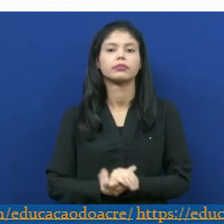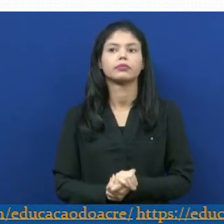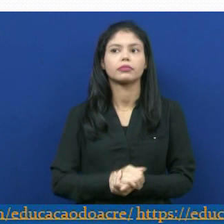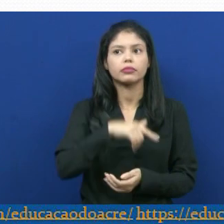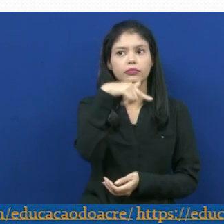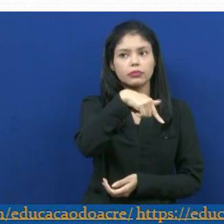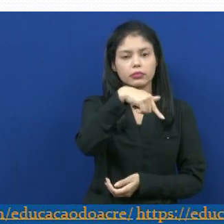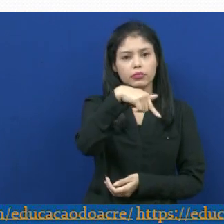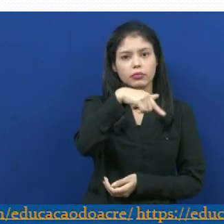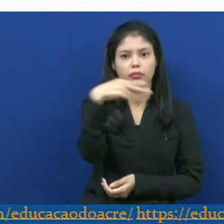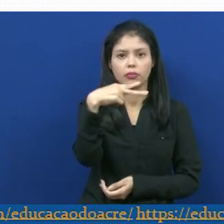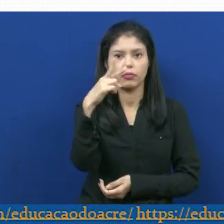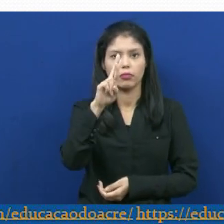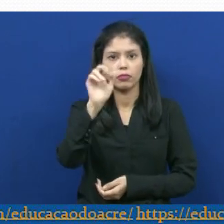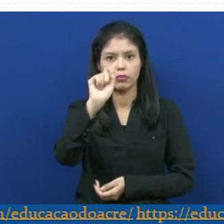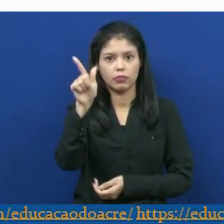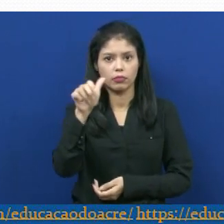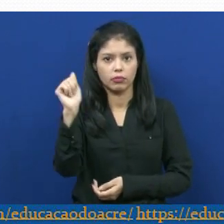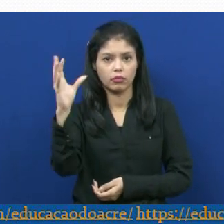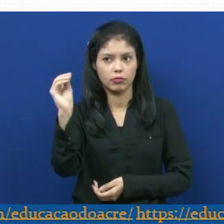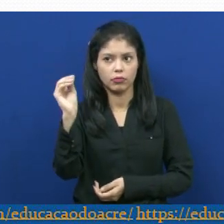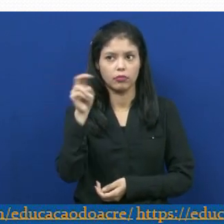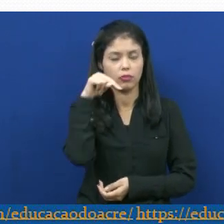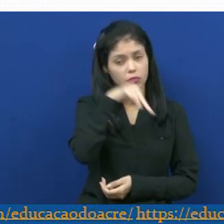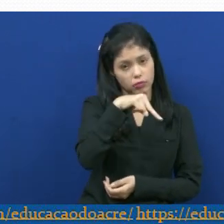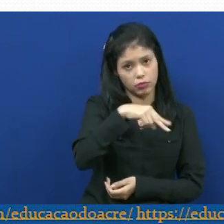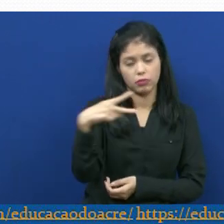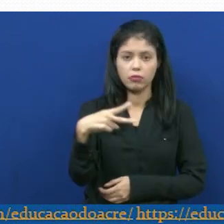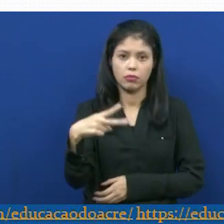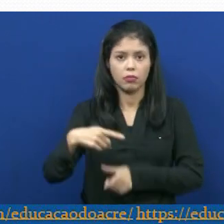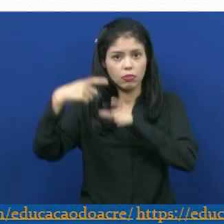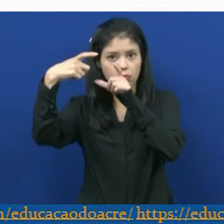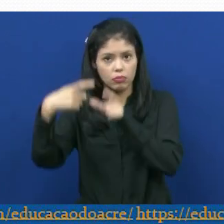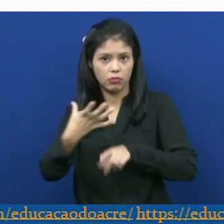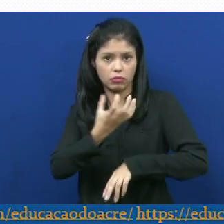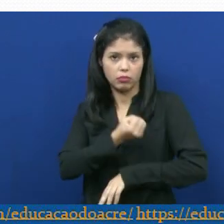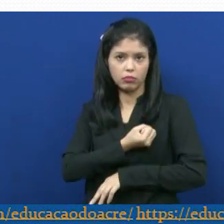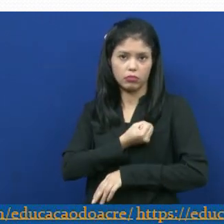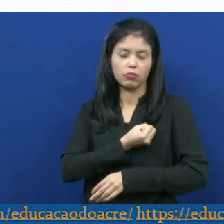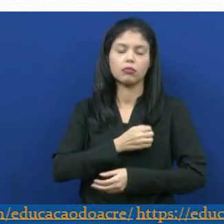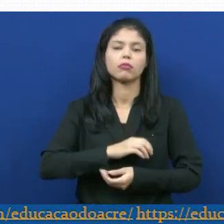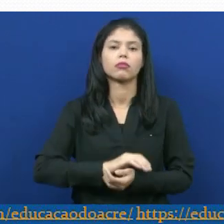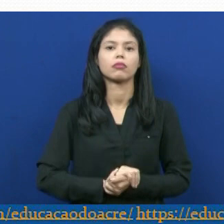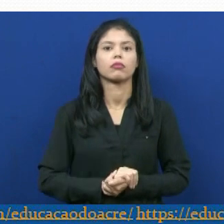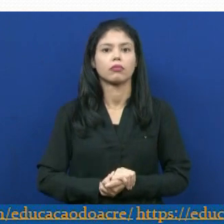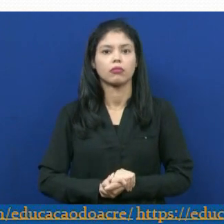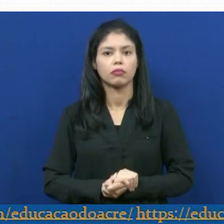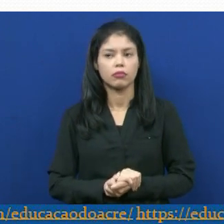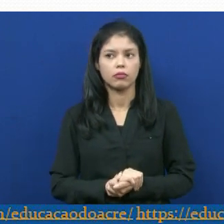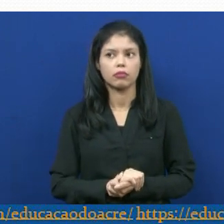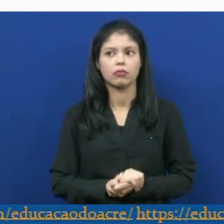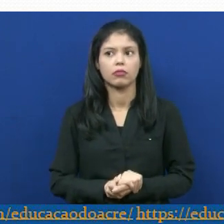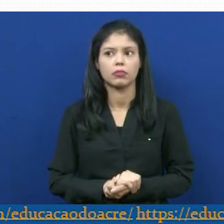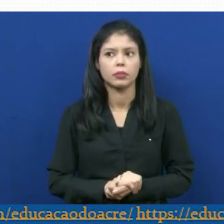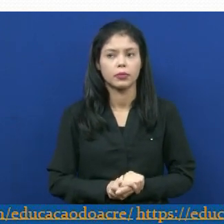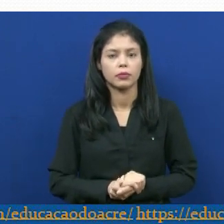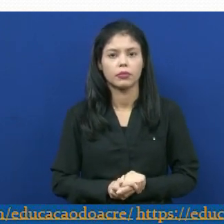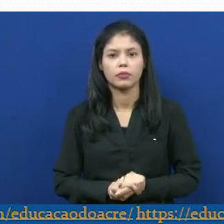vai representar a razão e n representa a posição do termo nessa sequência.